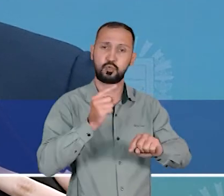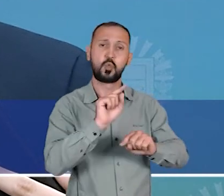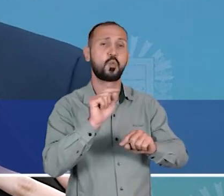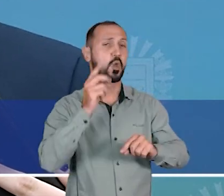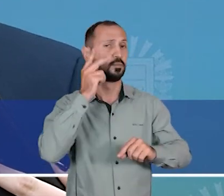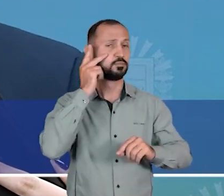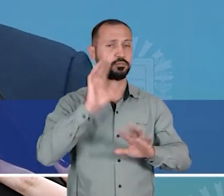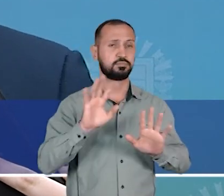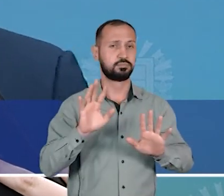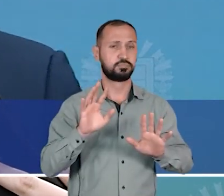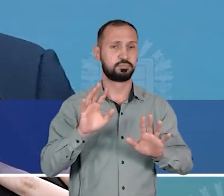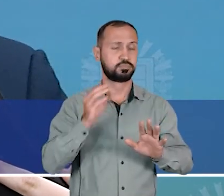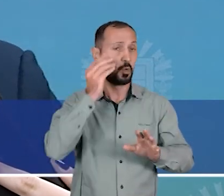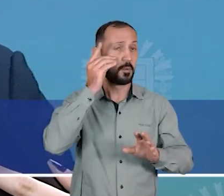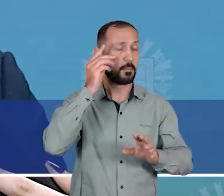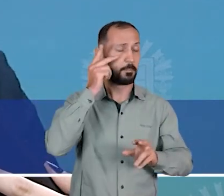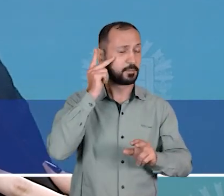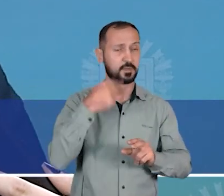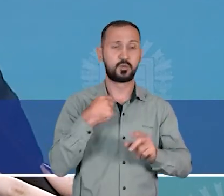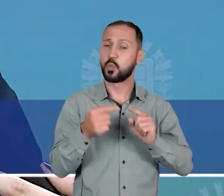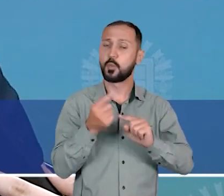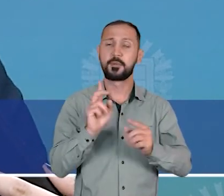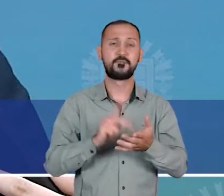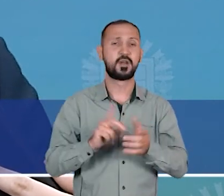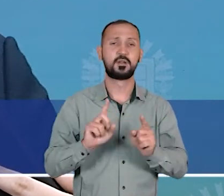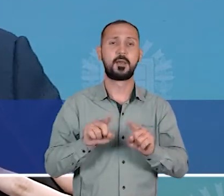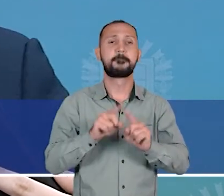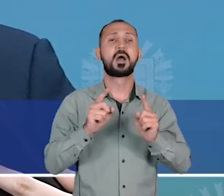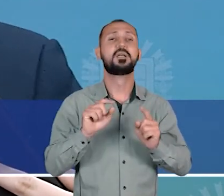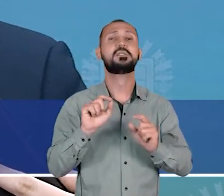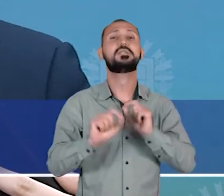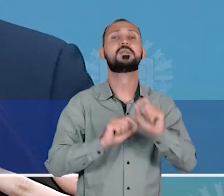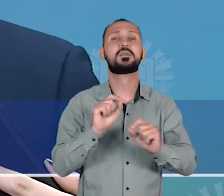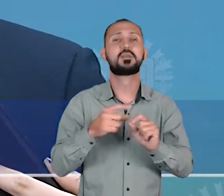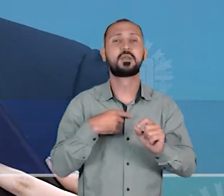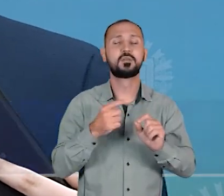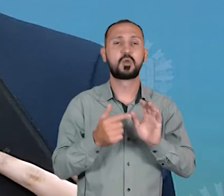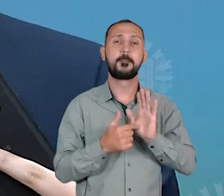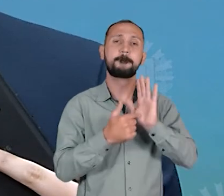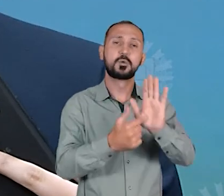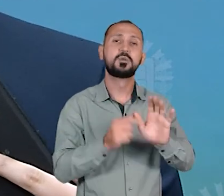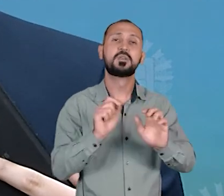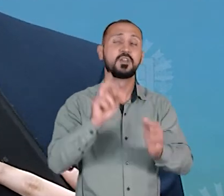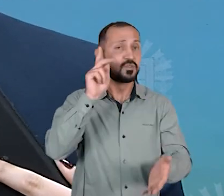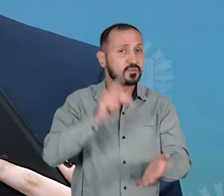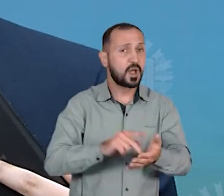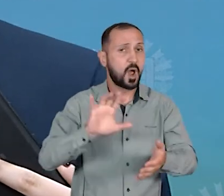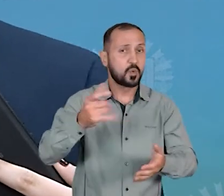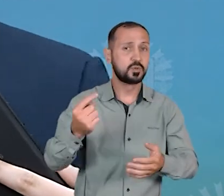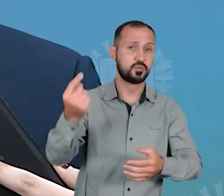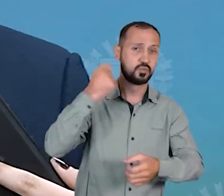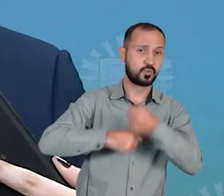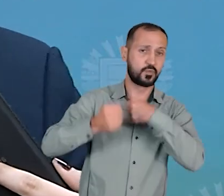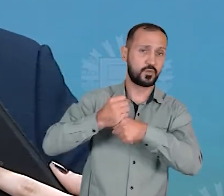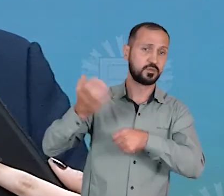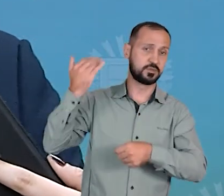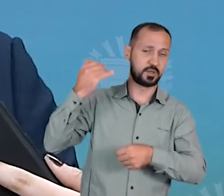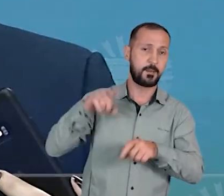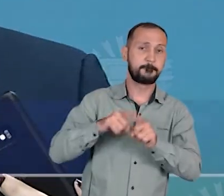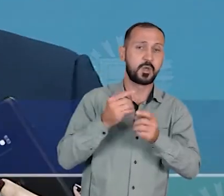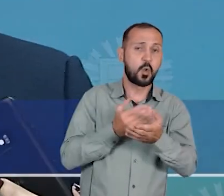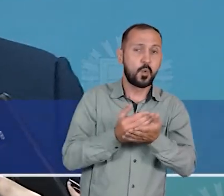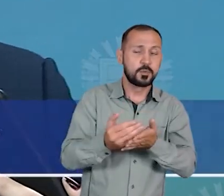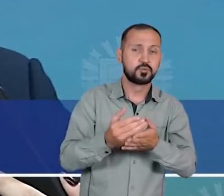palavras do deputado Pedro Kemp não condizem com a verdade e nada mais do que expondo o que realmente aconteceu em outros